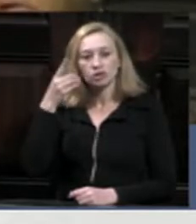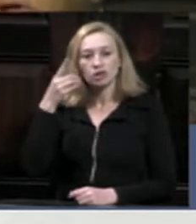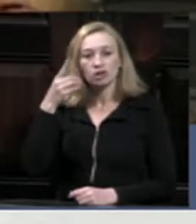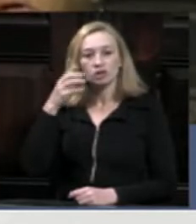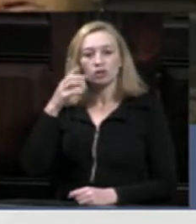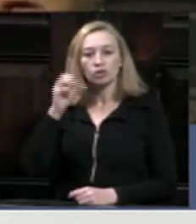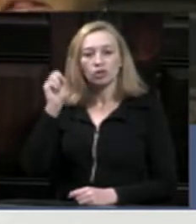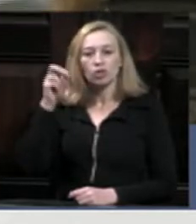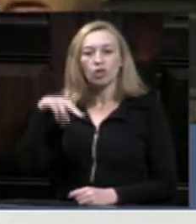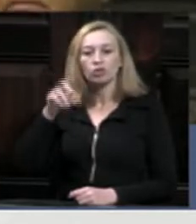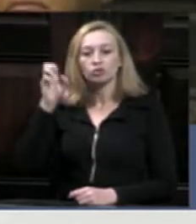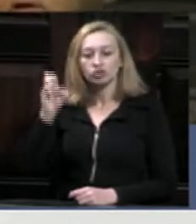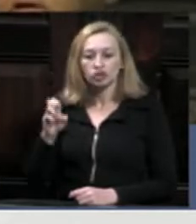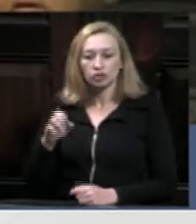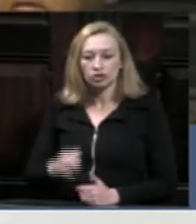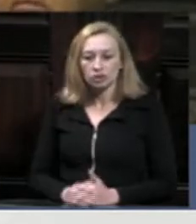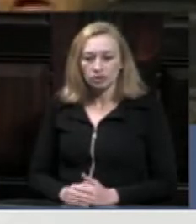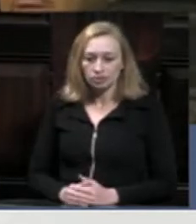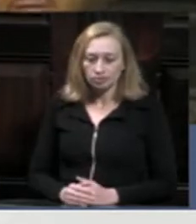Bittencourt.